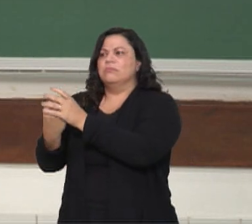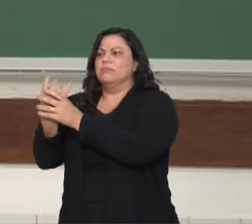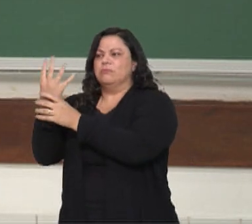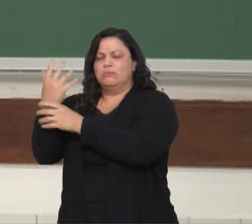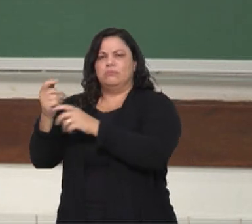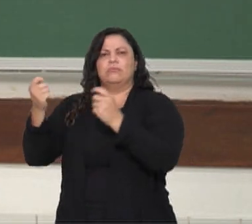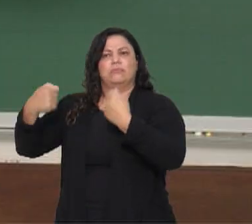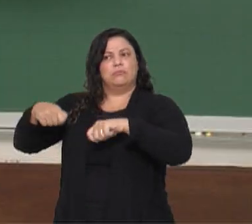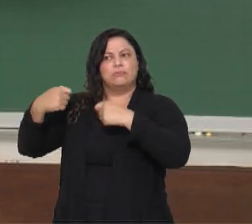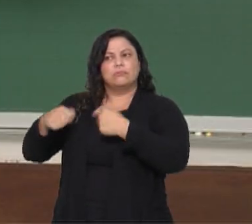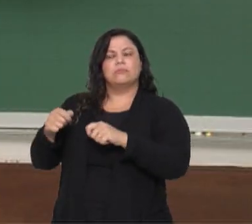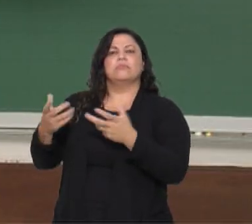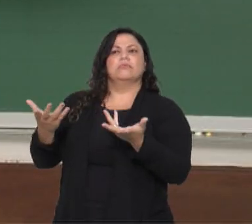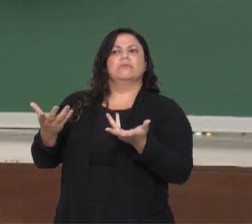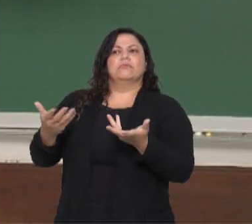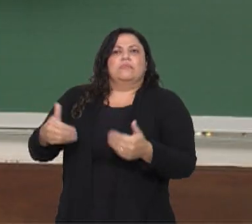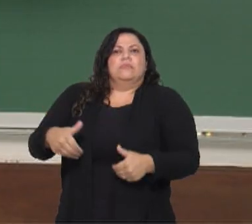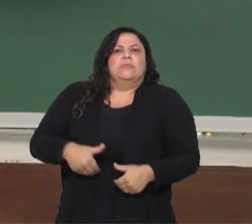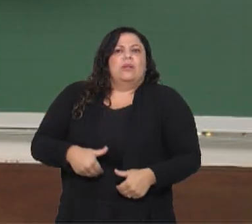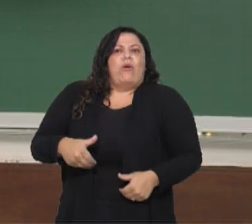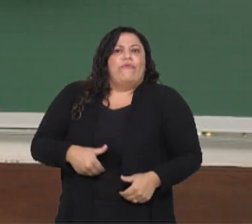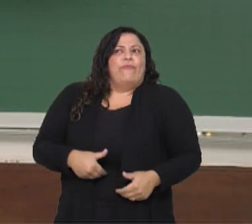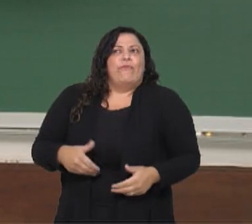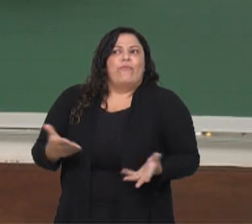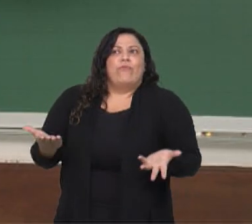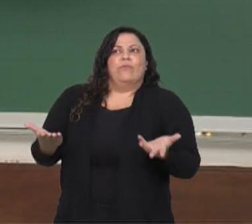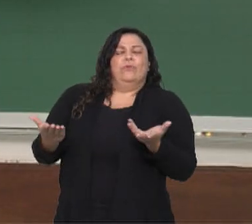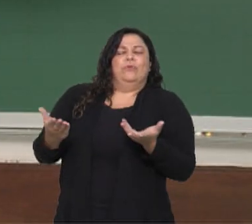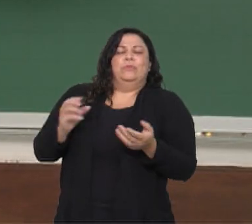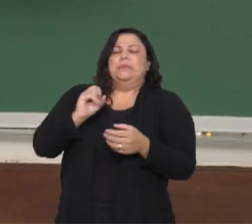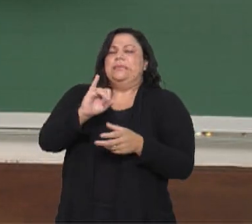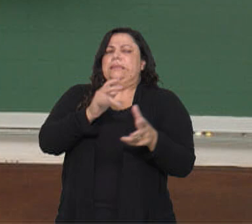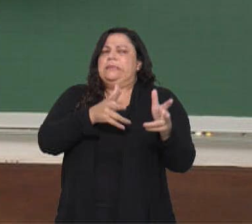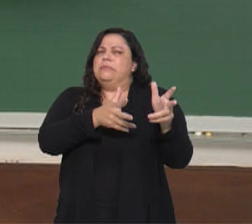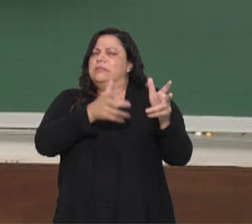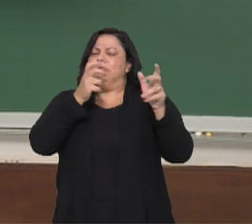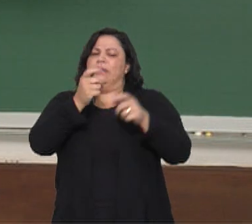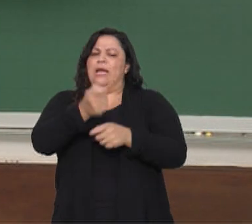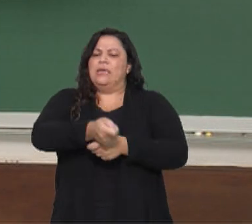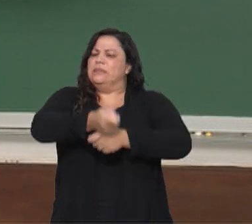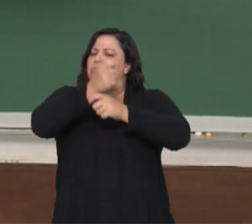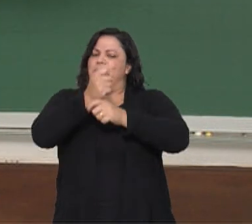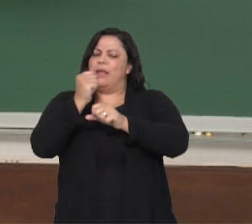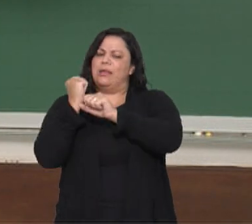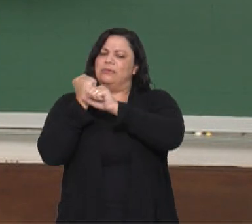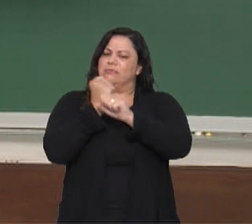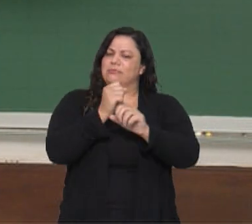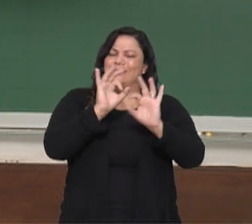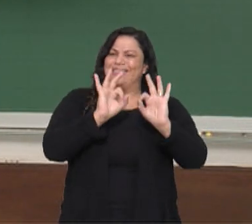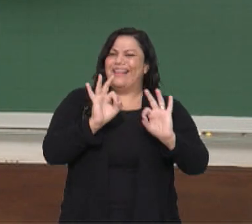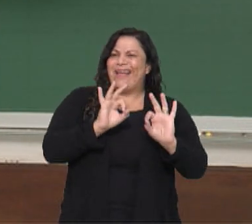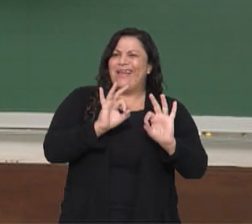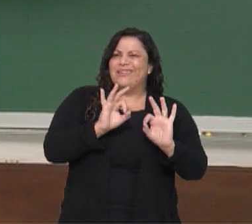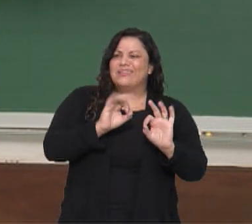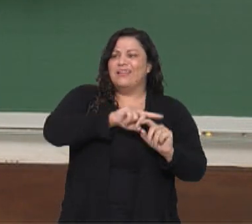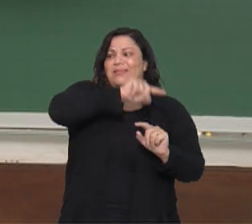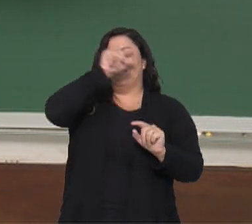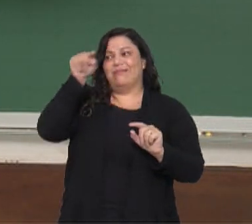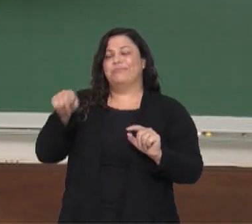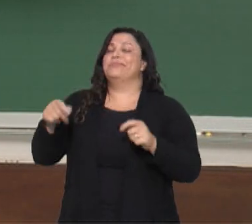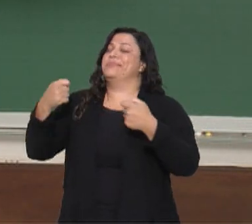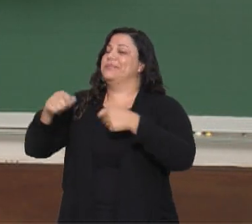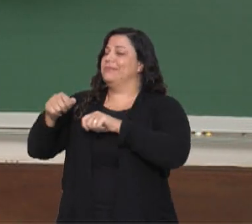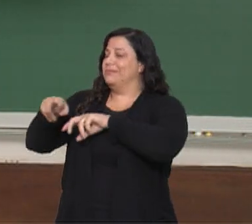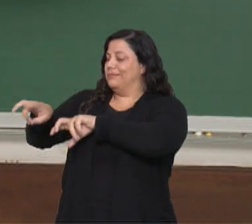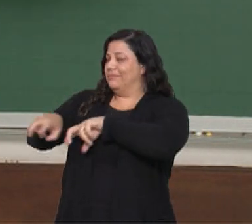alimentação. E para matar a fome, se você não é caçador, não é pescador, não sabe ser coletor, você tem que aprender a fazer outra coisa.